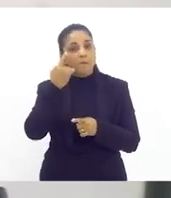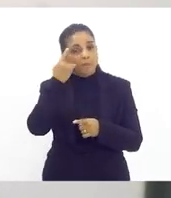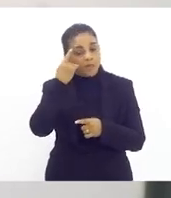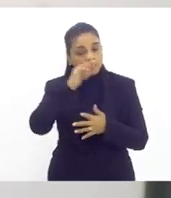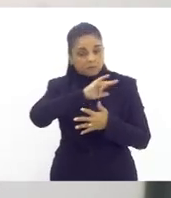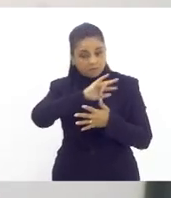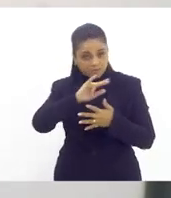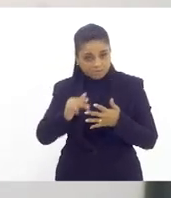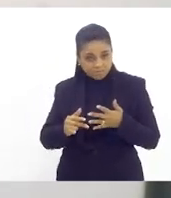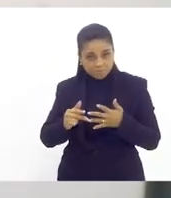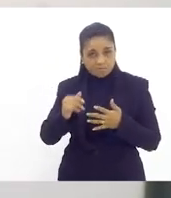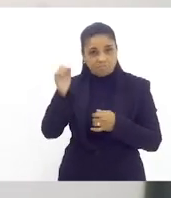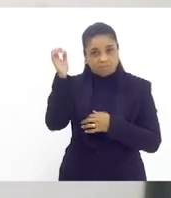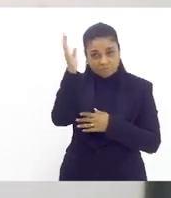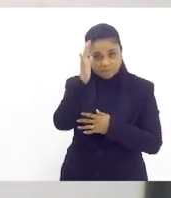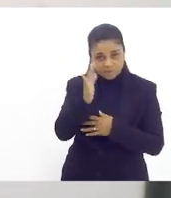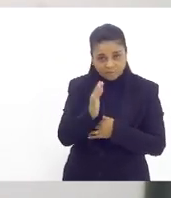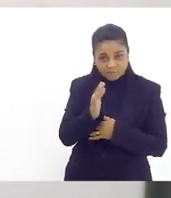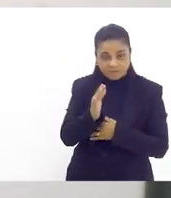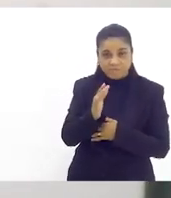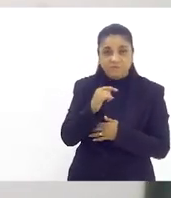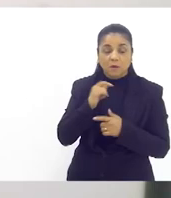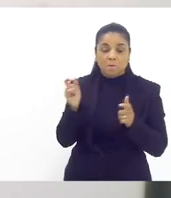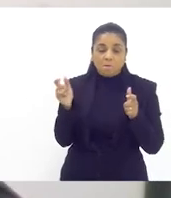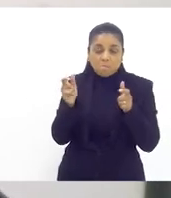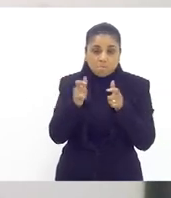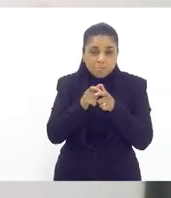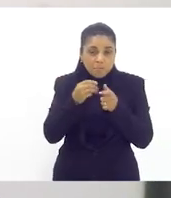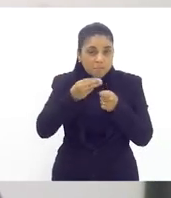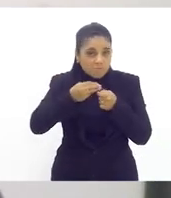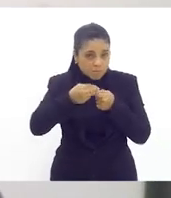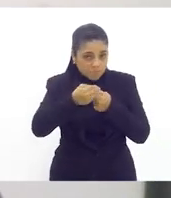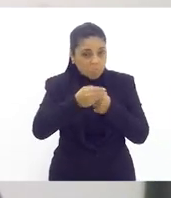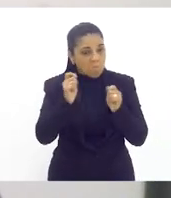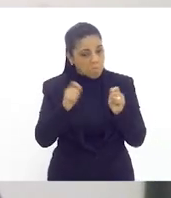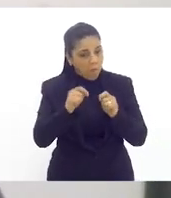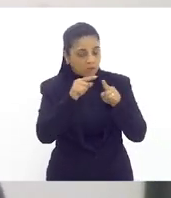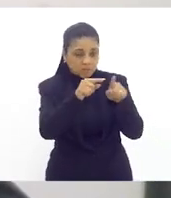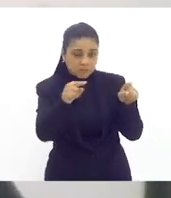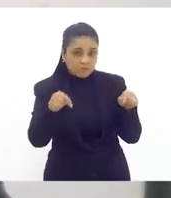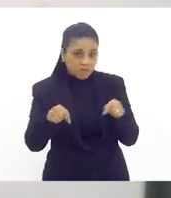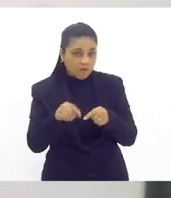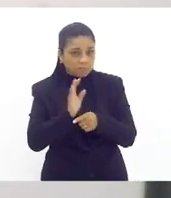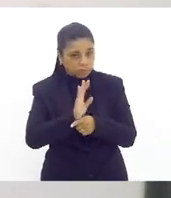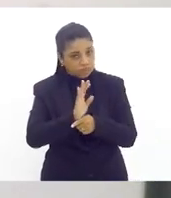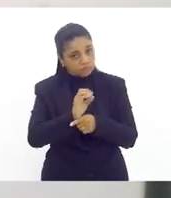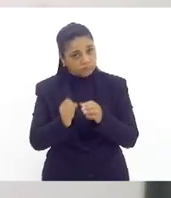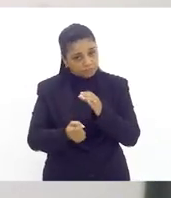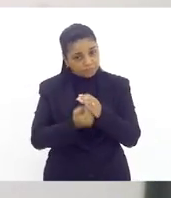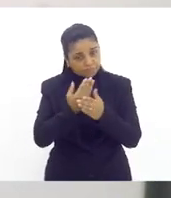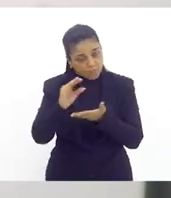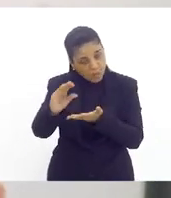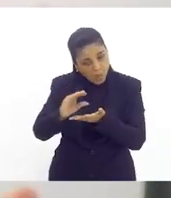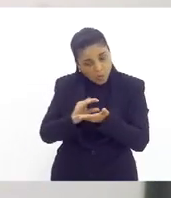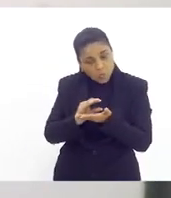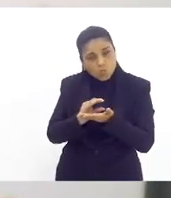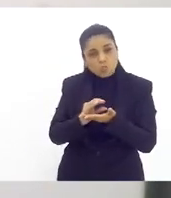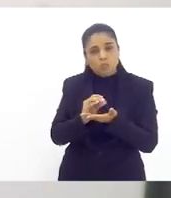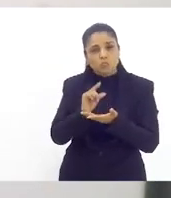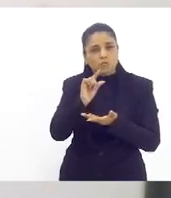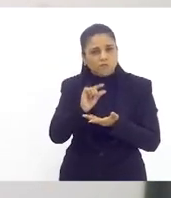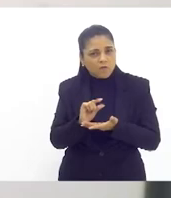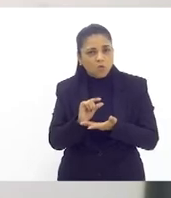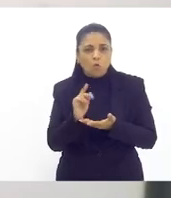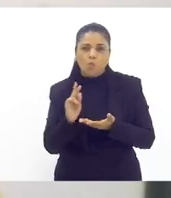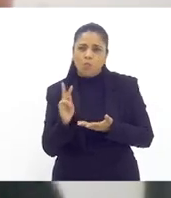brasileira pequenos municípios podem passar a ter uma sala de cinema ainda que com recursos pequenos pequenos